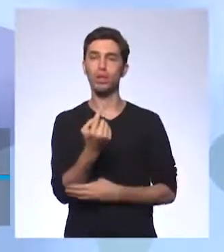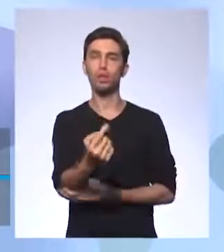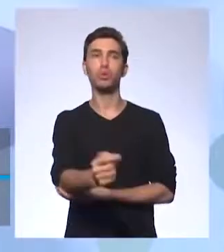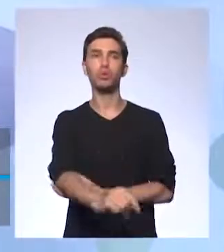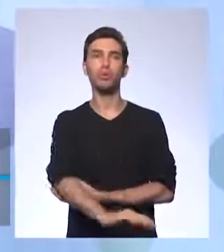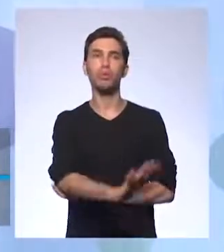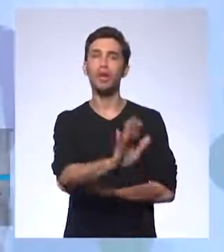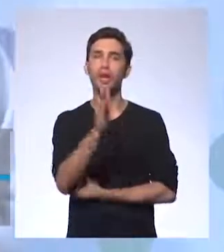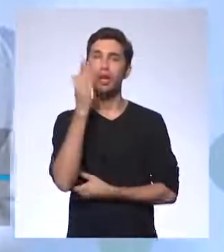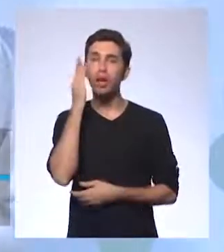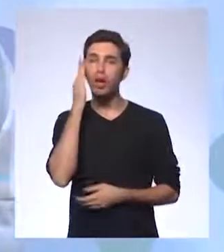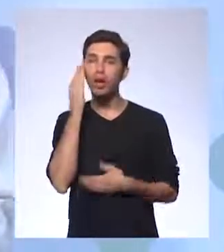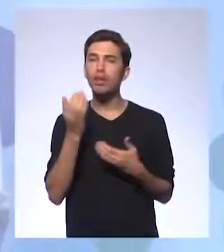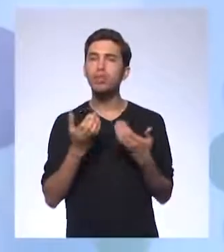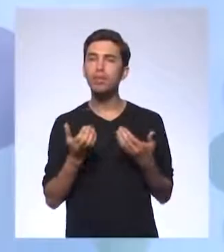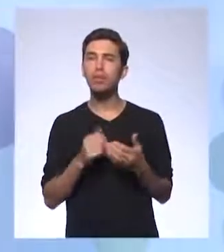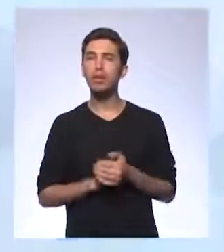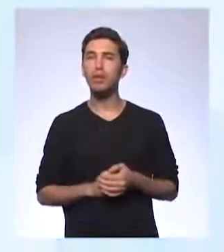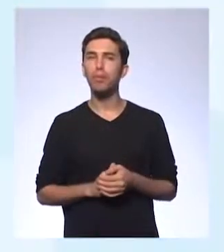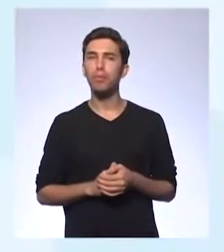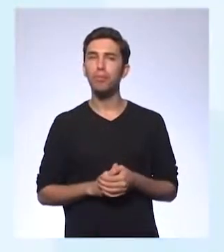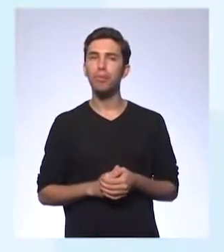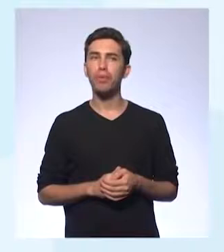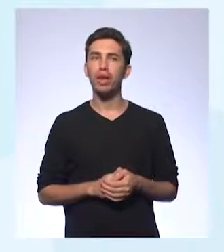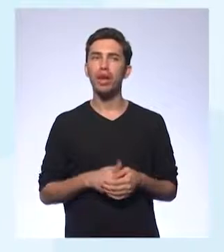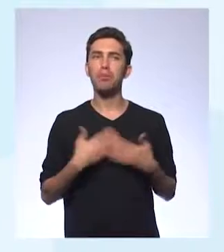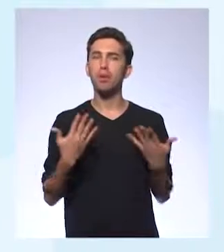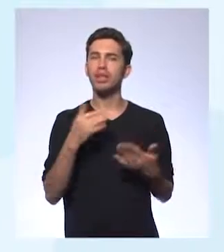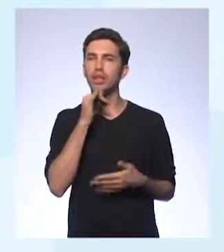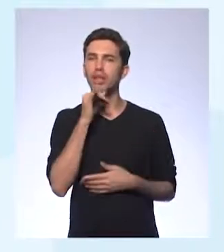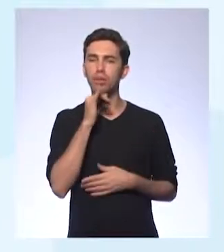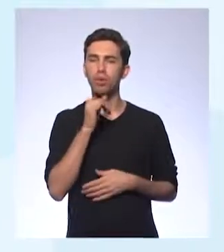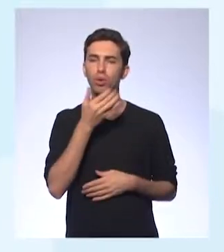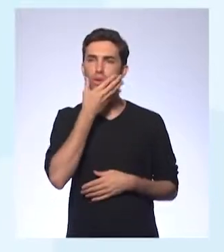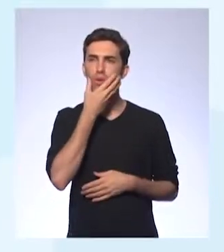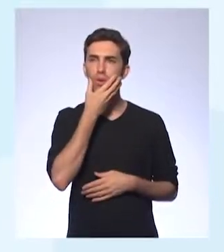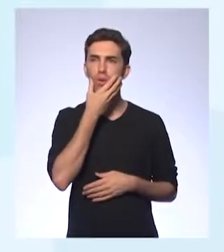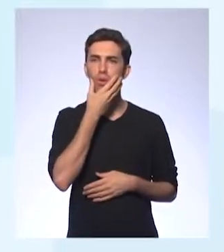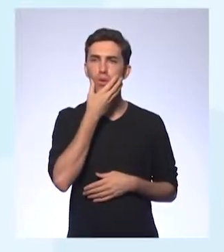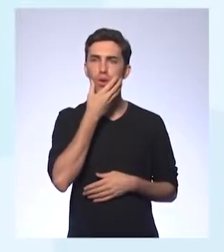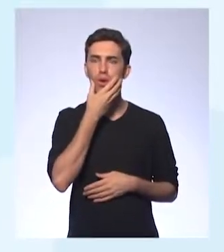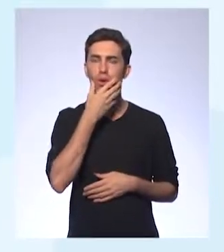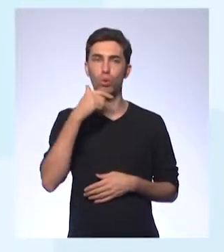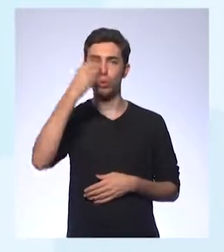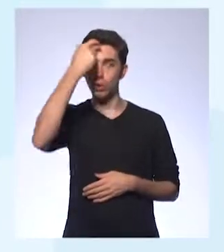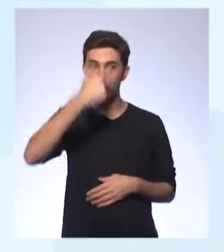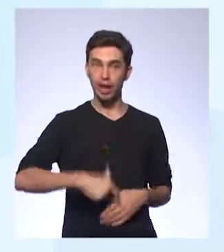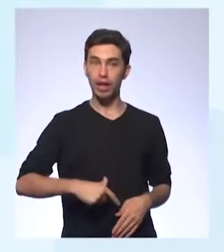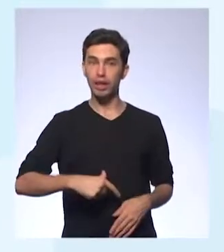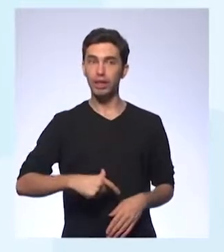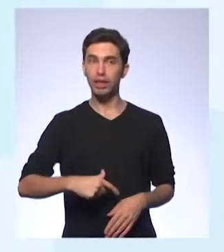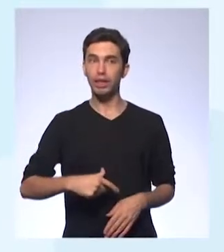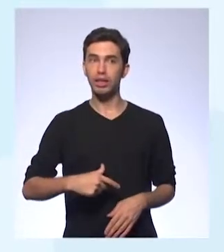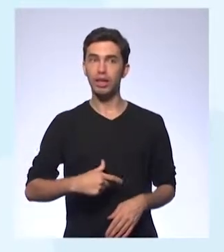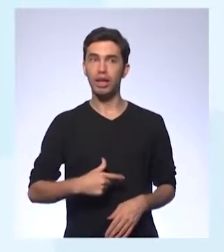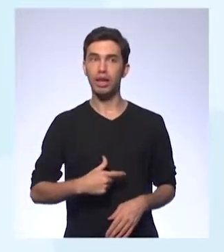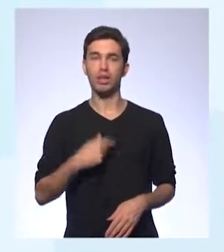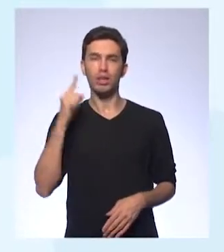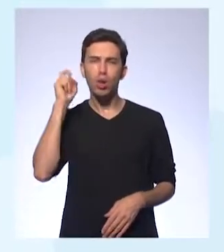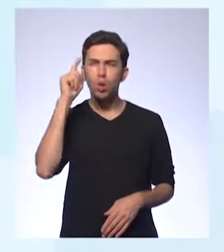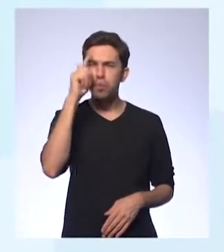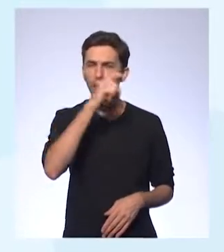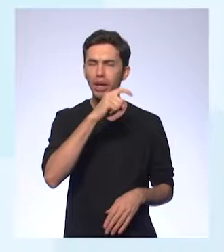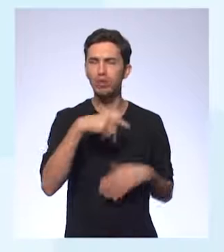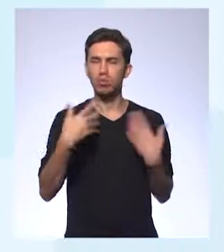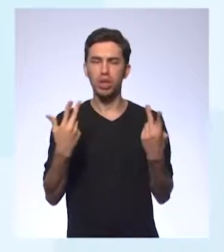quero saber, e os seres vivos complexos como nós, né? Como que as células se organizam, então, para